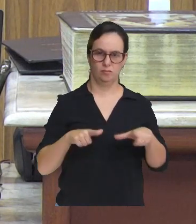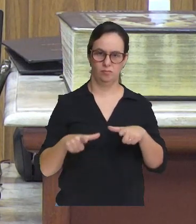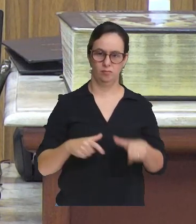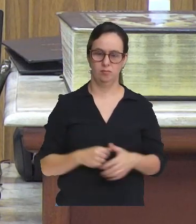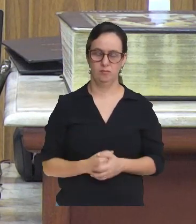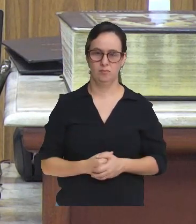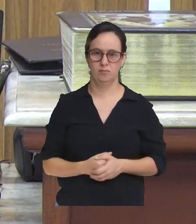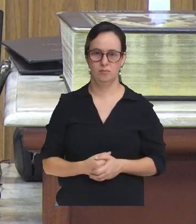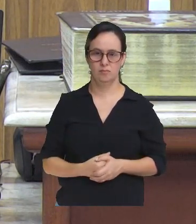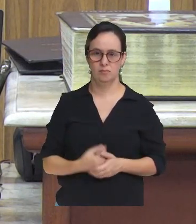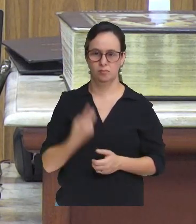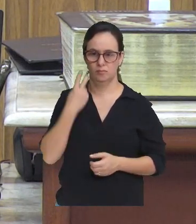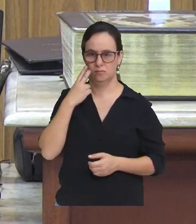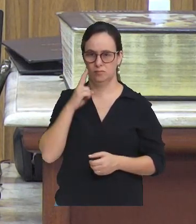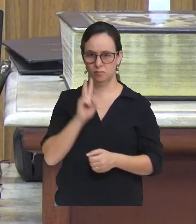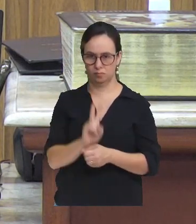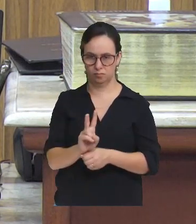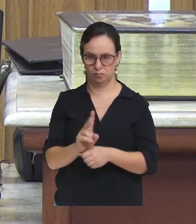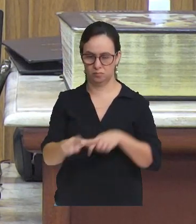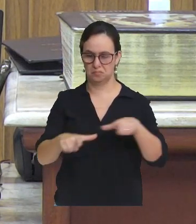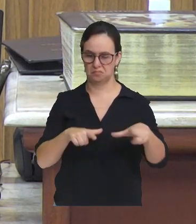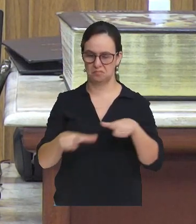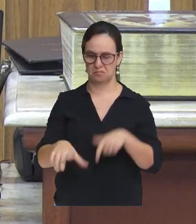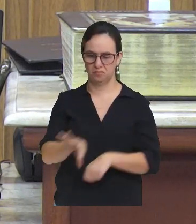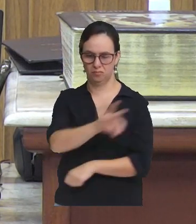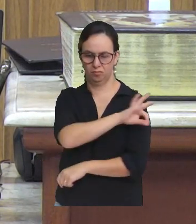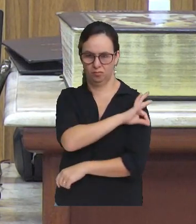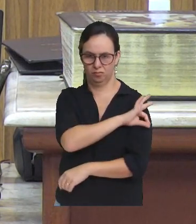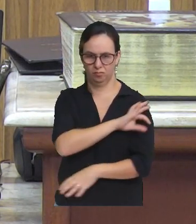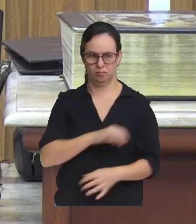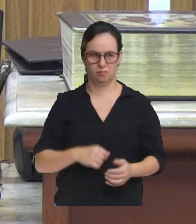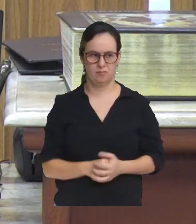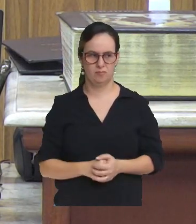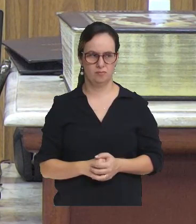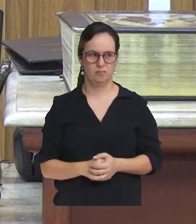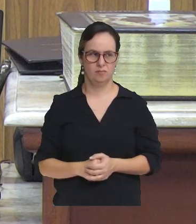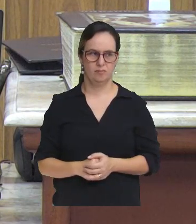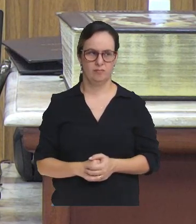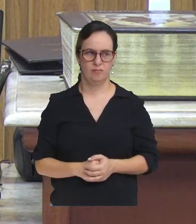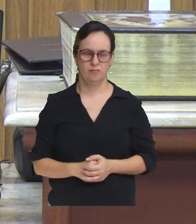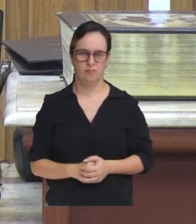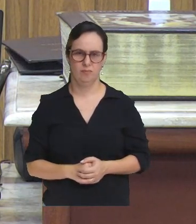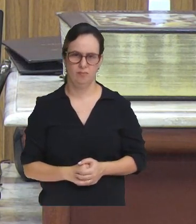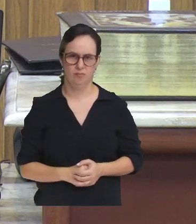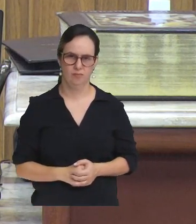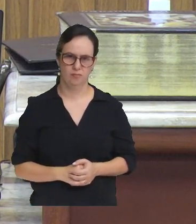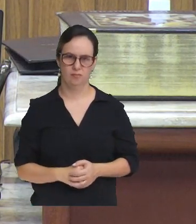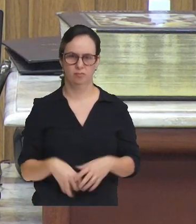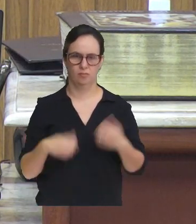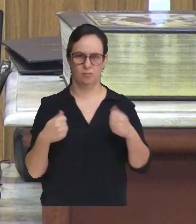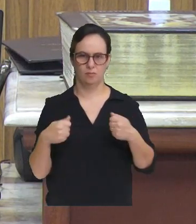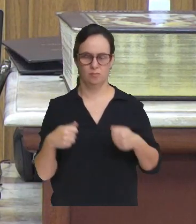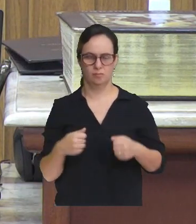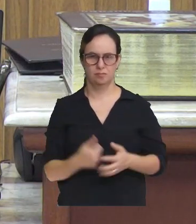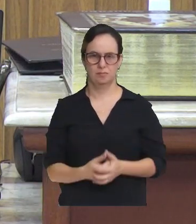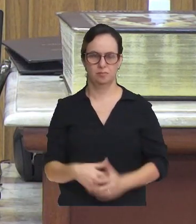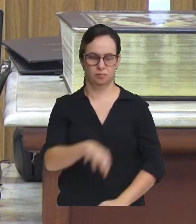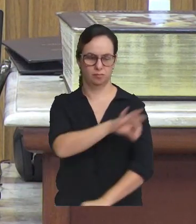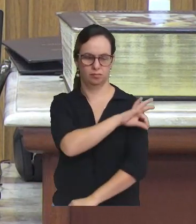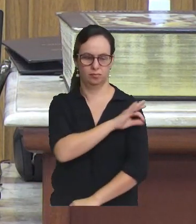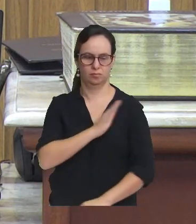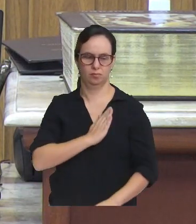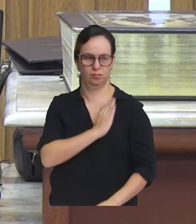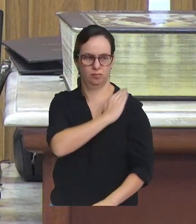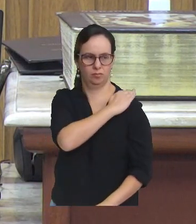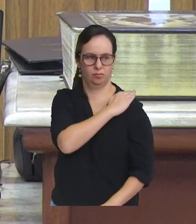delegada, mas eu acredito que só uma parte aí, eu acho que a Polícia Militar também tem que ser